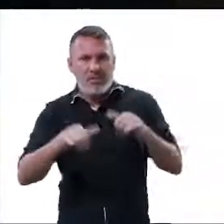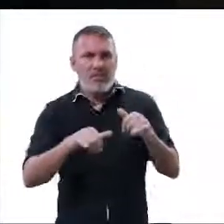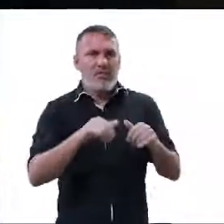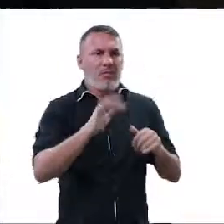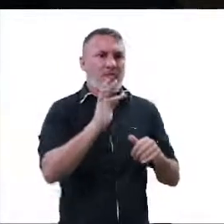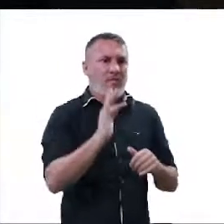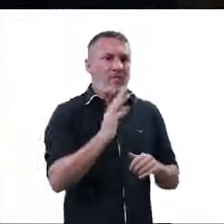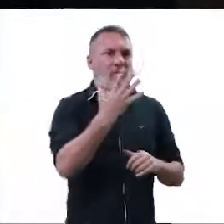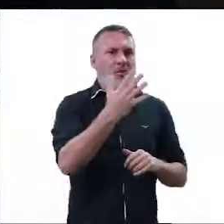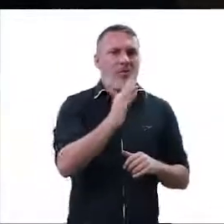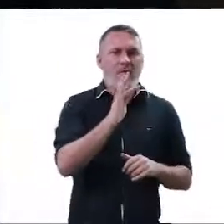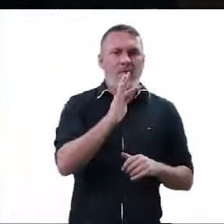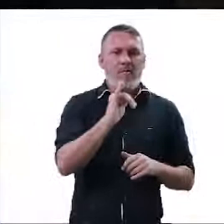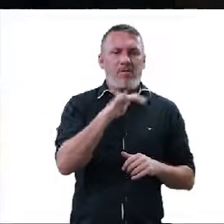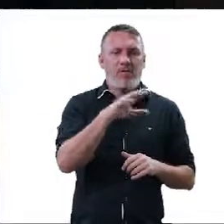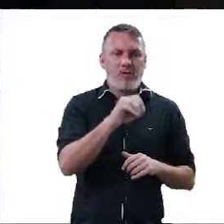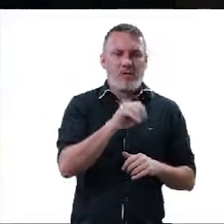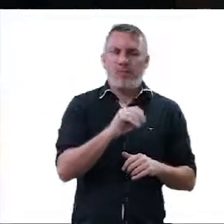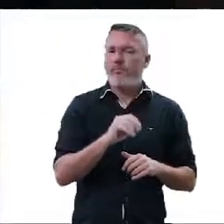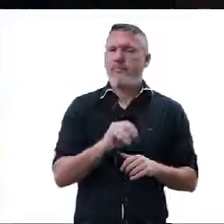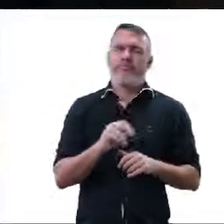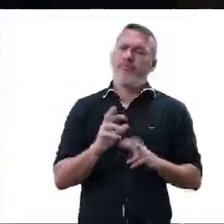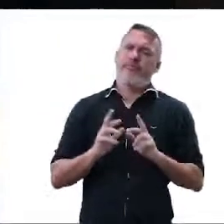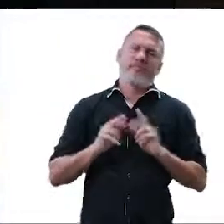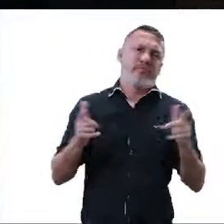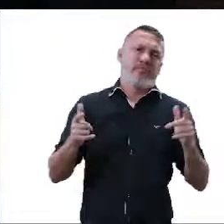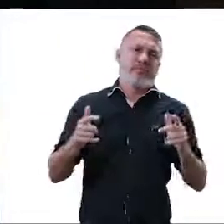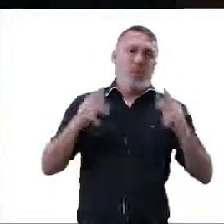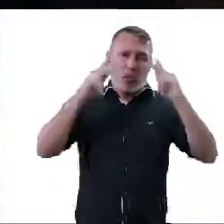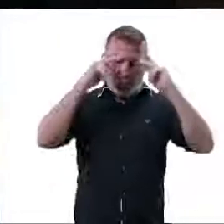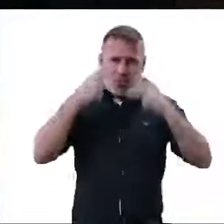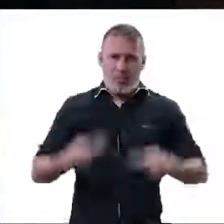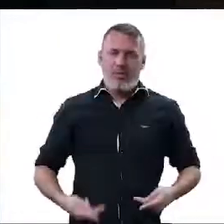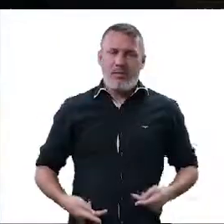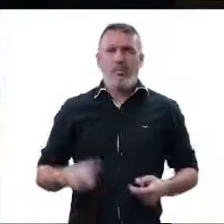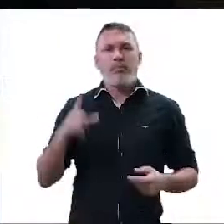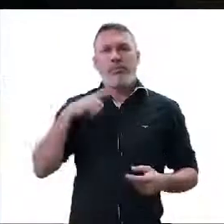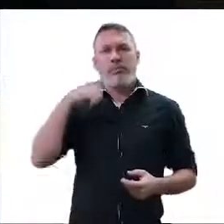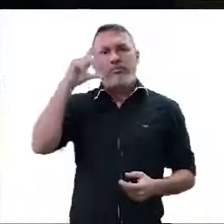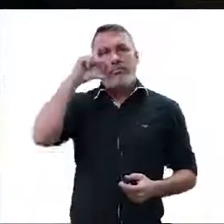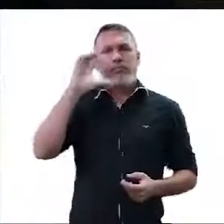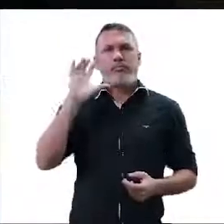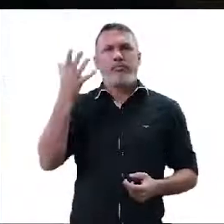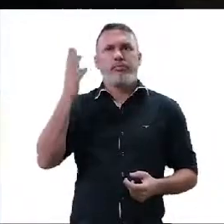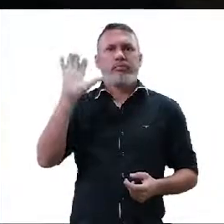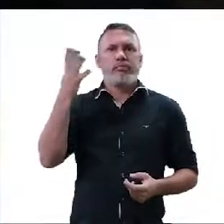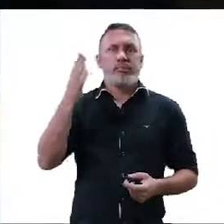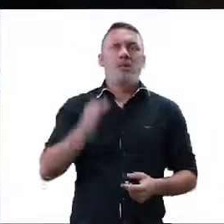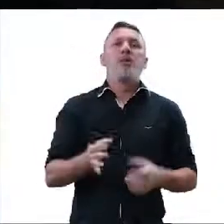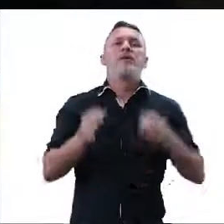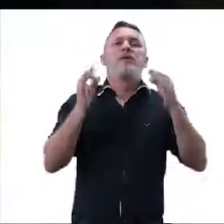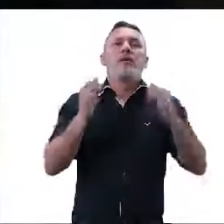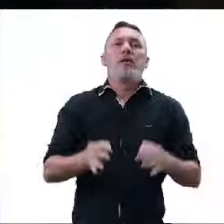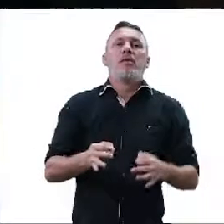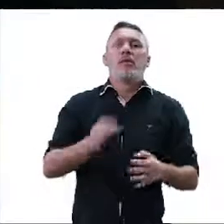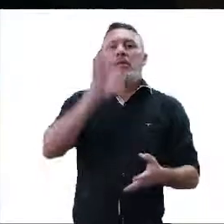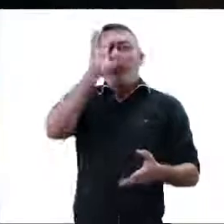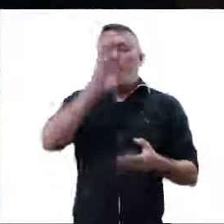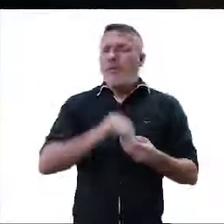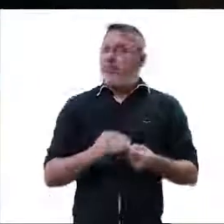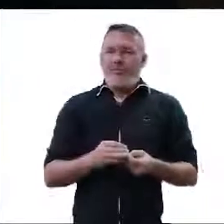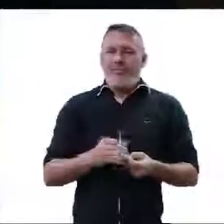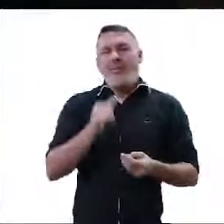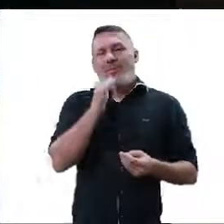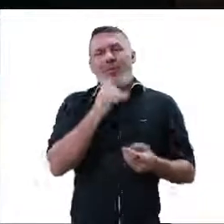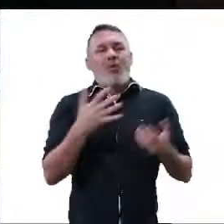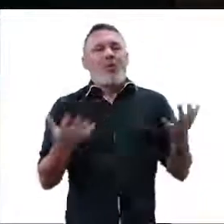químicos? Não. O homem ele tem uma característica, o homem é imprevisível. Ele hoje